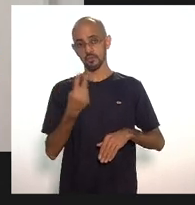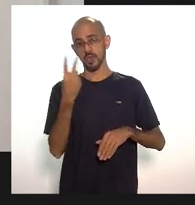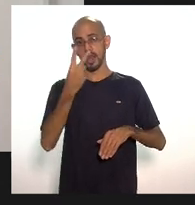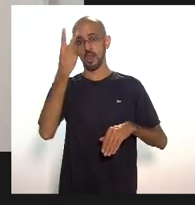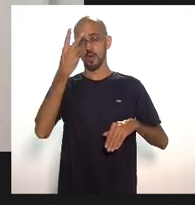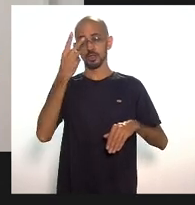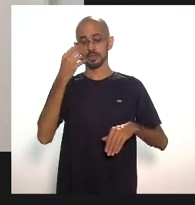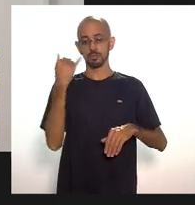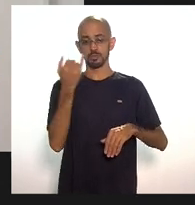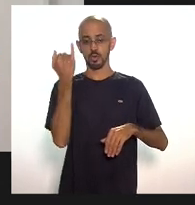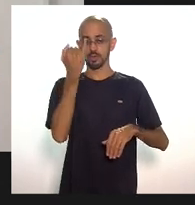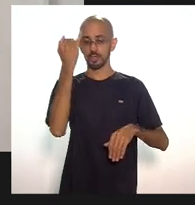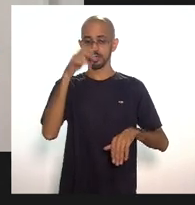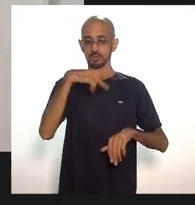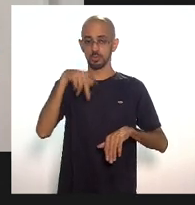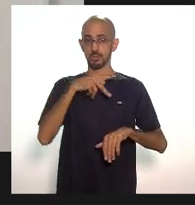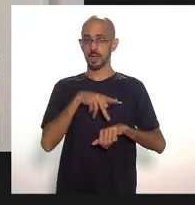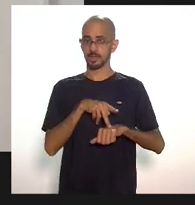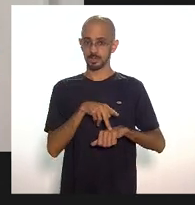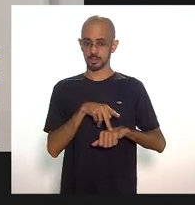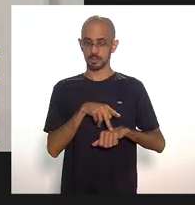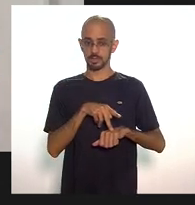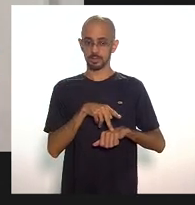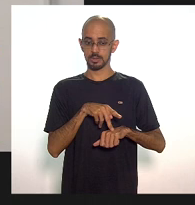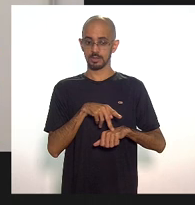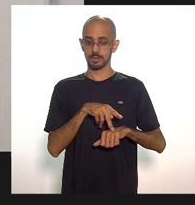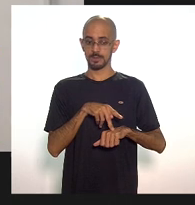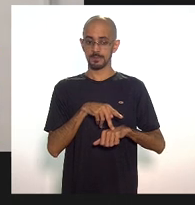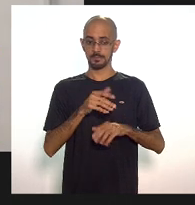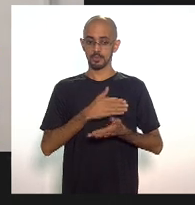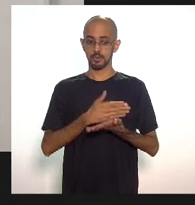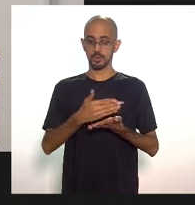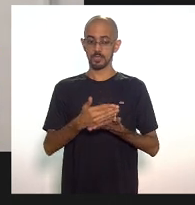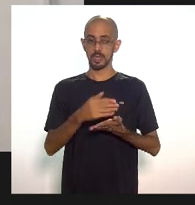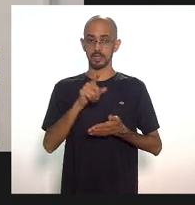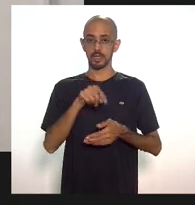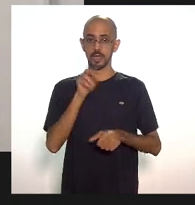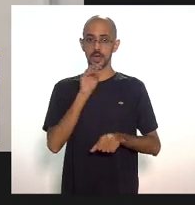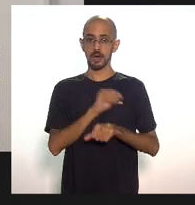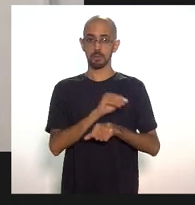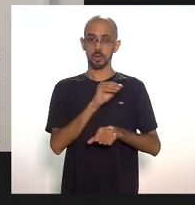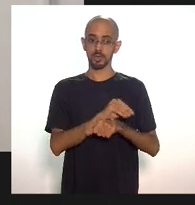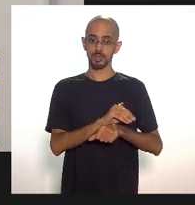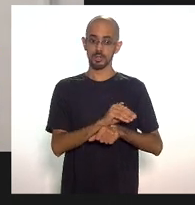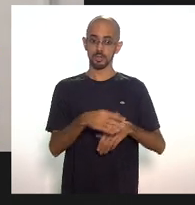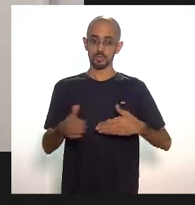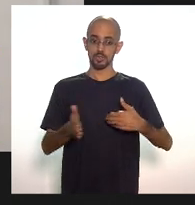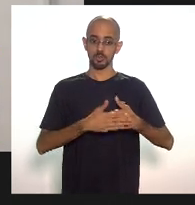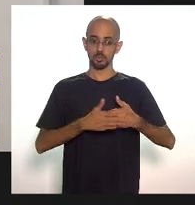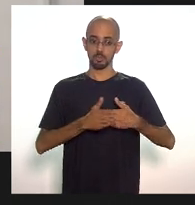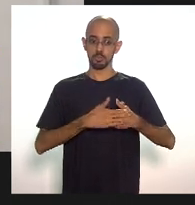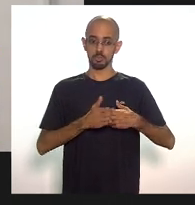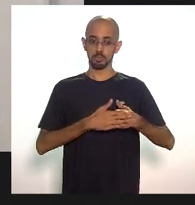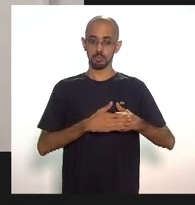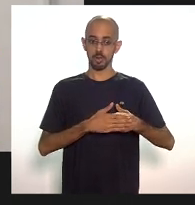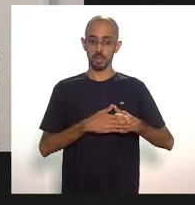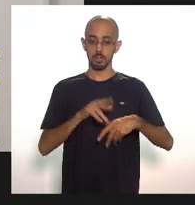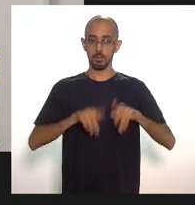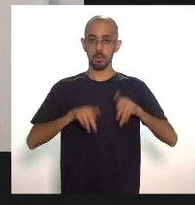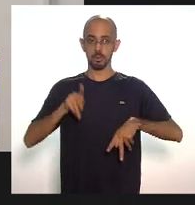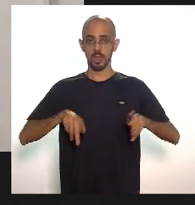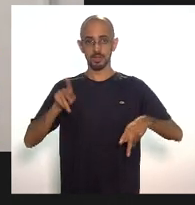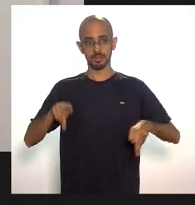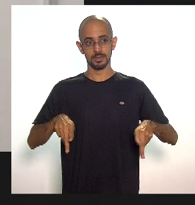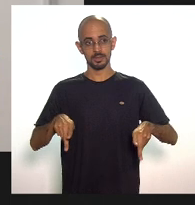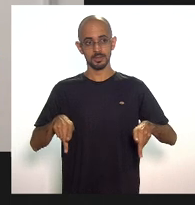o nosso país, né? A começar pela proteção da sua própria população,